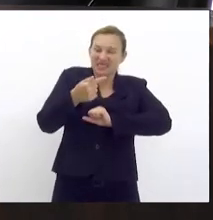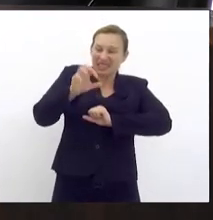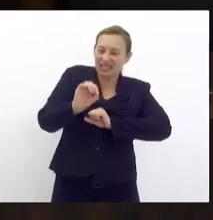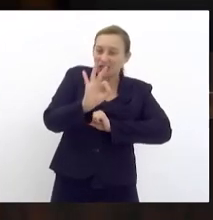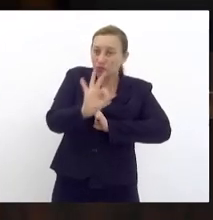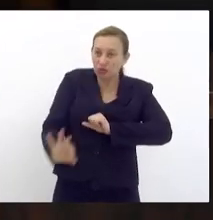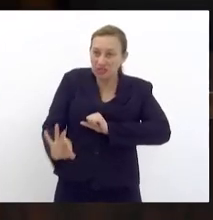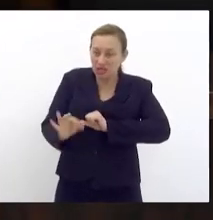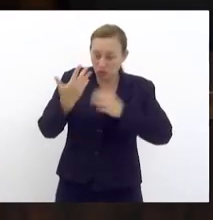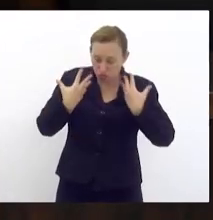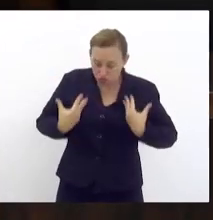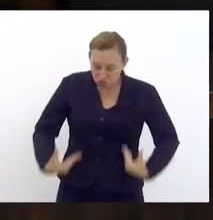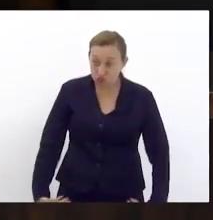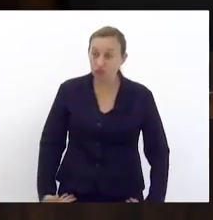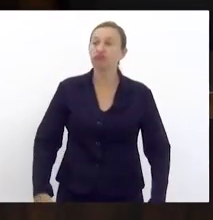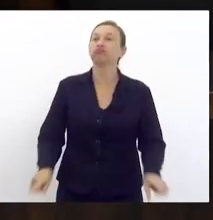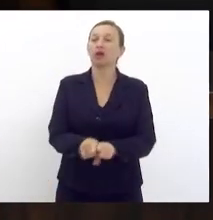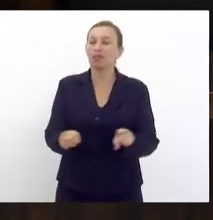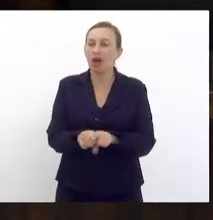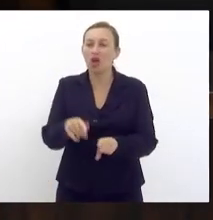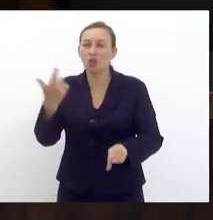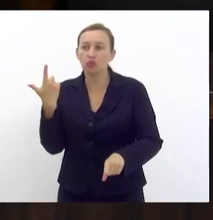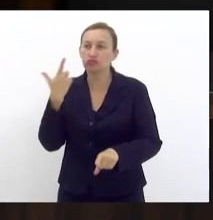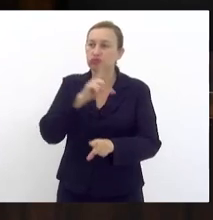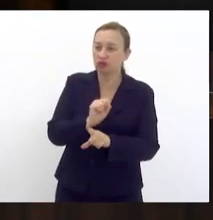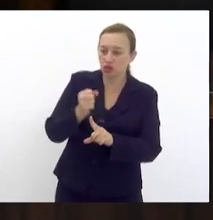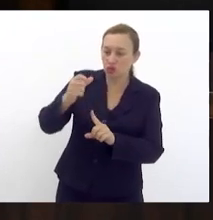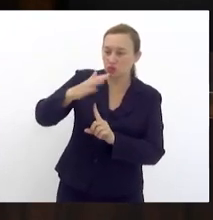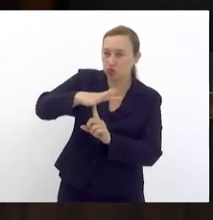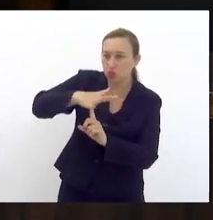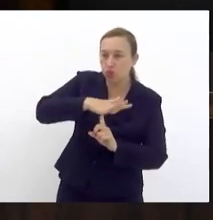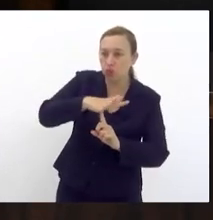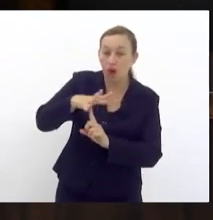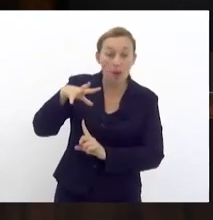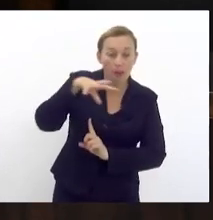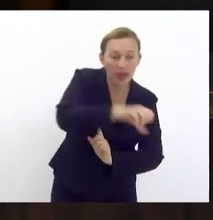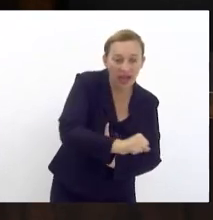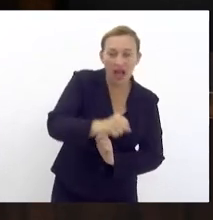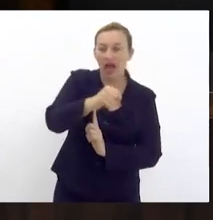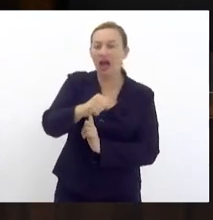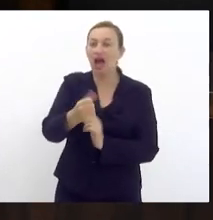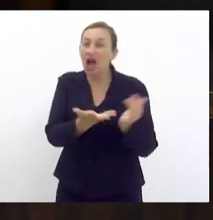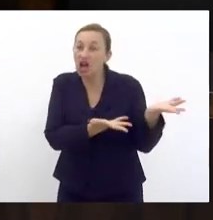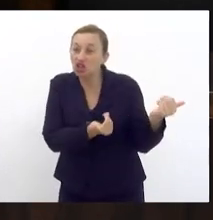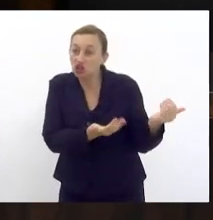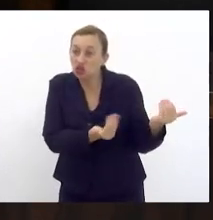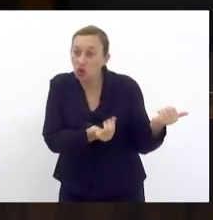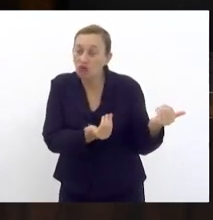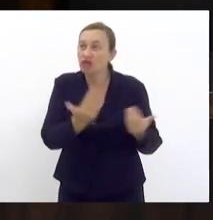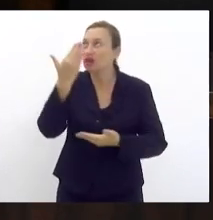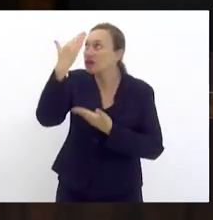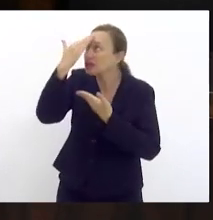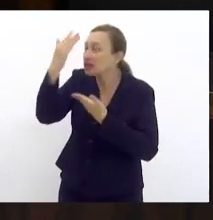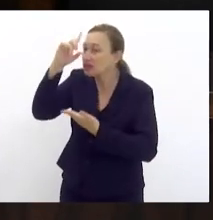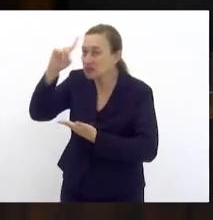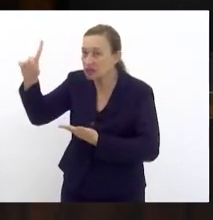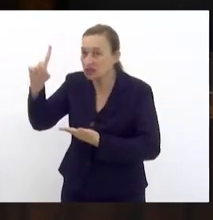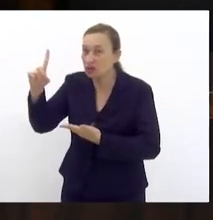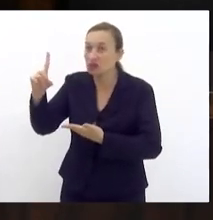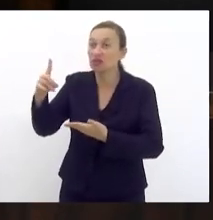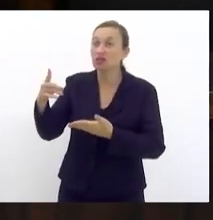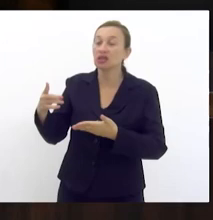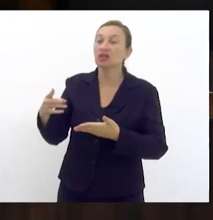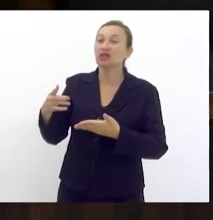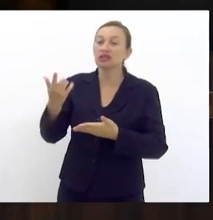70%, né, do corpo também. Ele conseguiu um helicóptero para buscar essa jovem e, graças a Deus, está